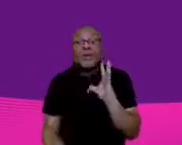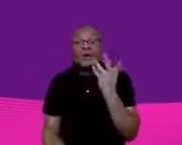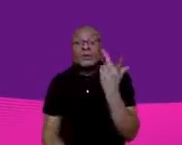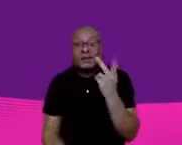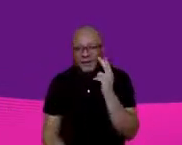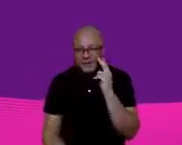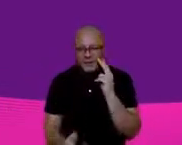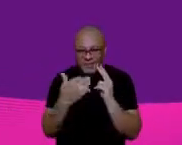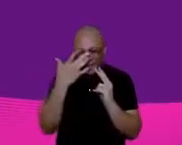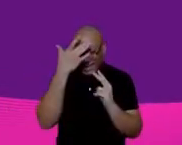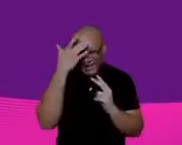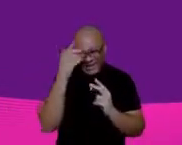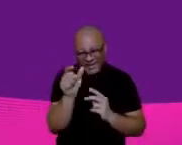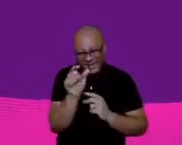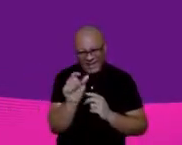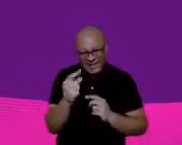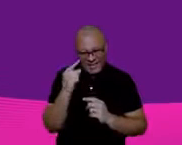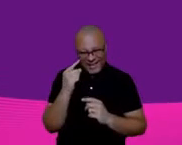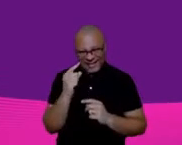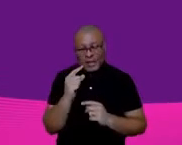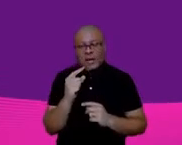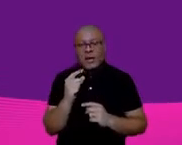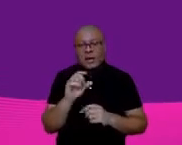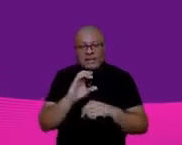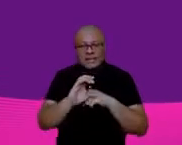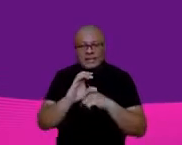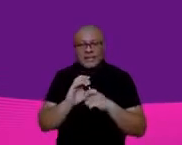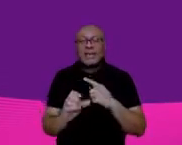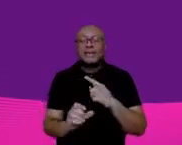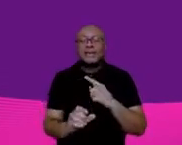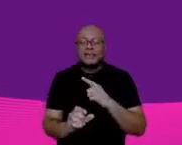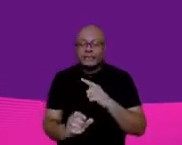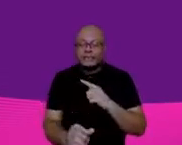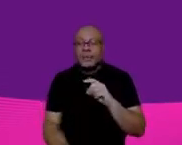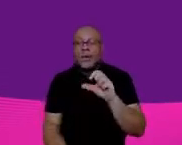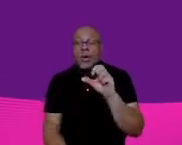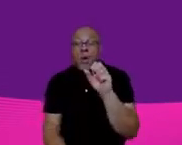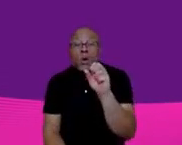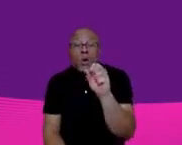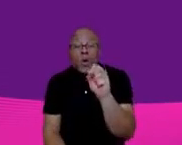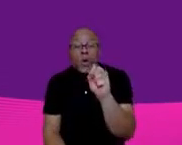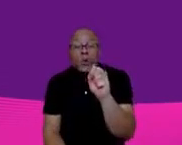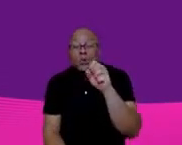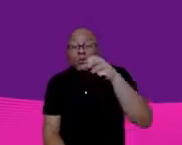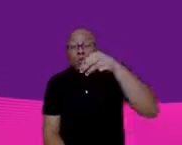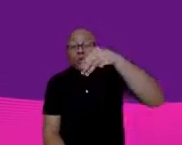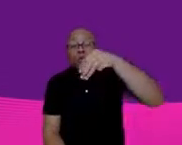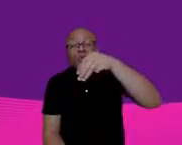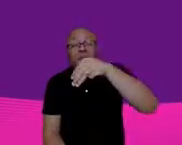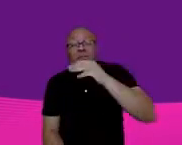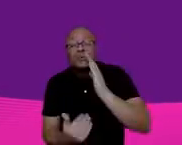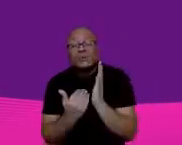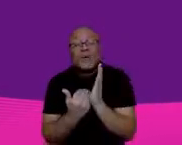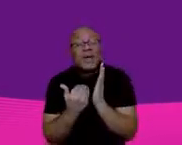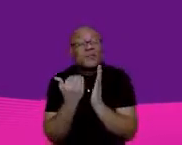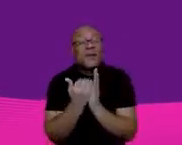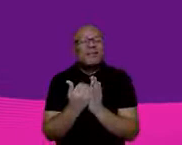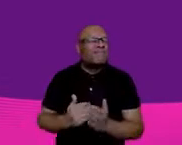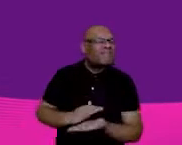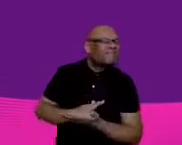paciente, neste caso, tinha 8 milímetros a mais longo. Eles não estavam satisfeitos,